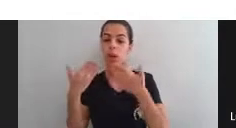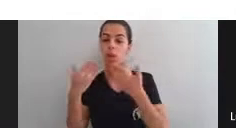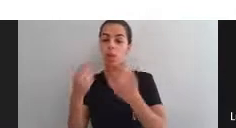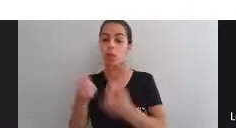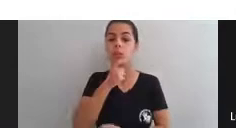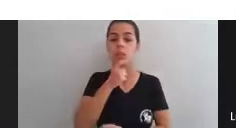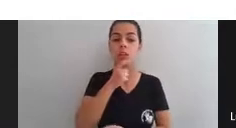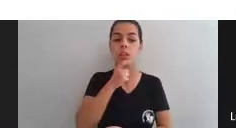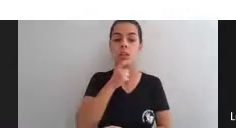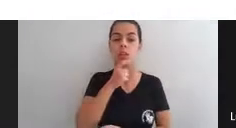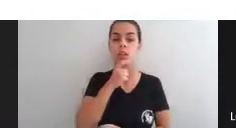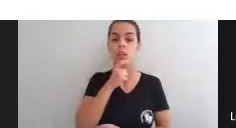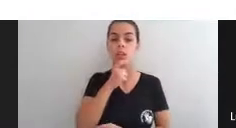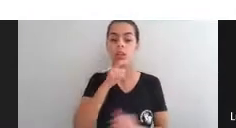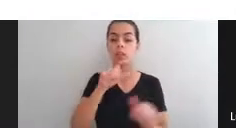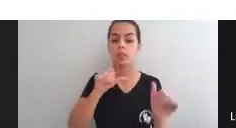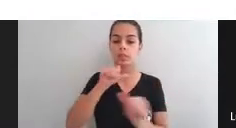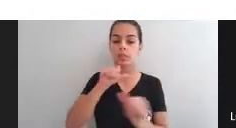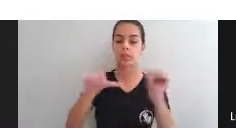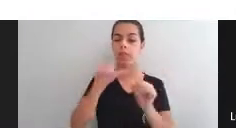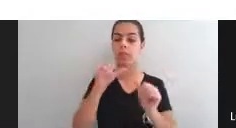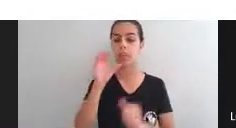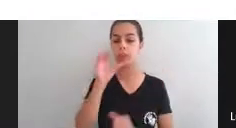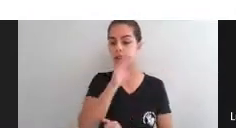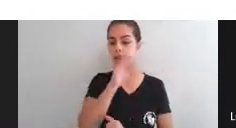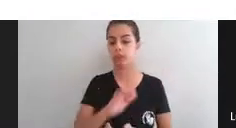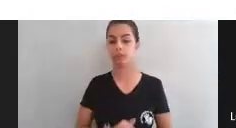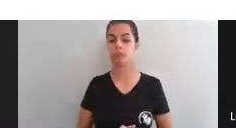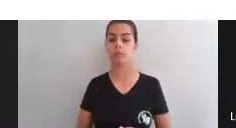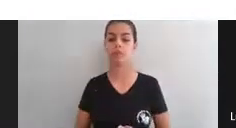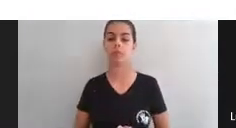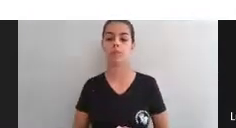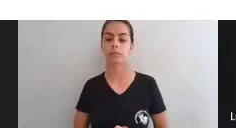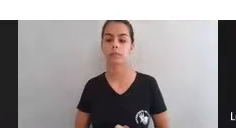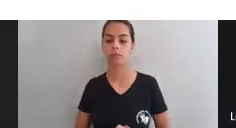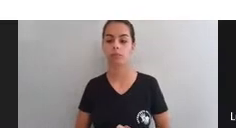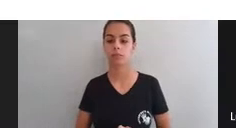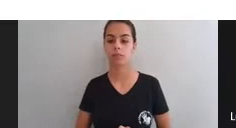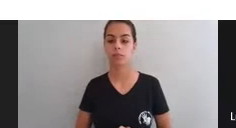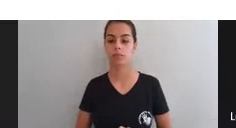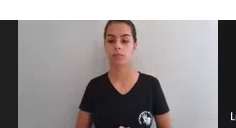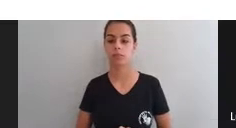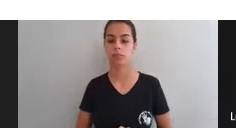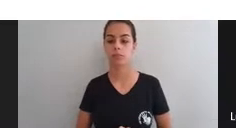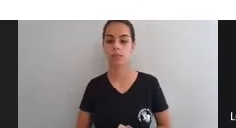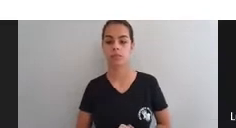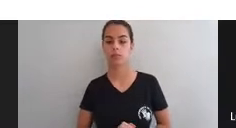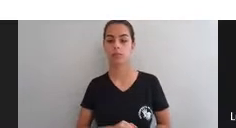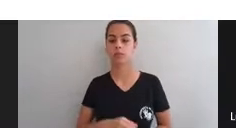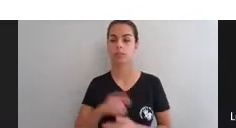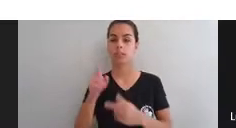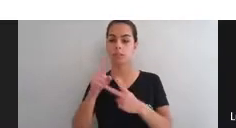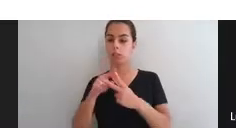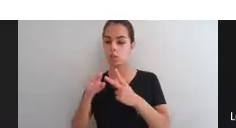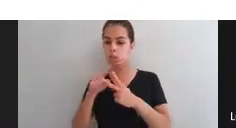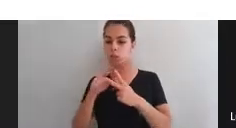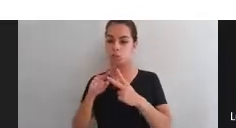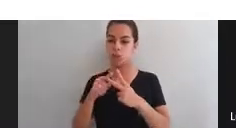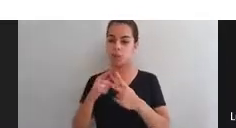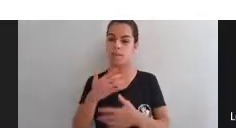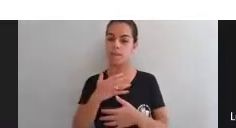e passar para a fonte quente. E querendo ou não, gente, essas duas formas.